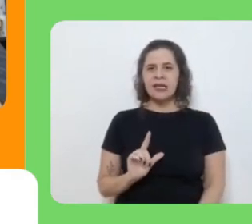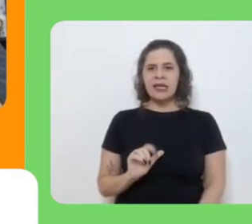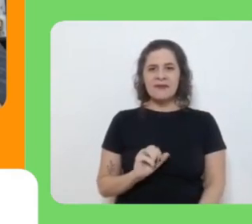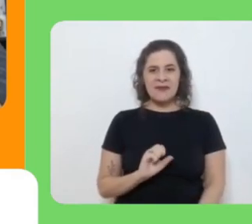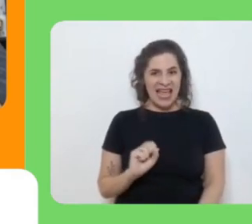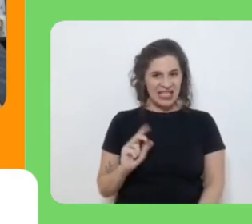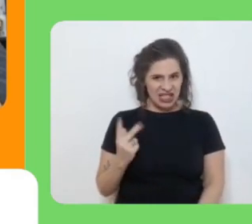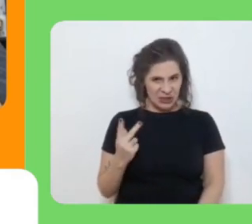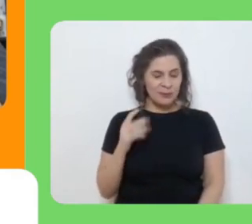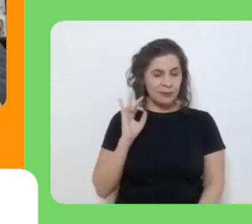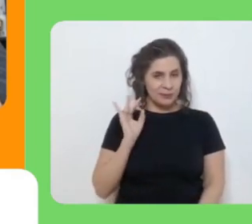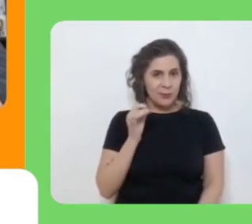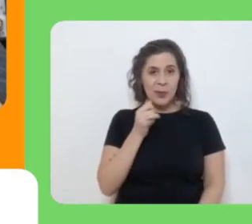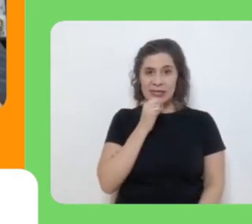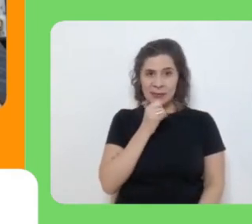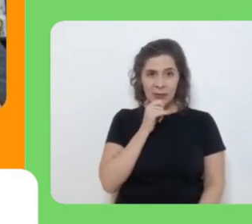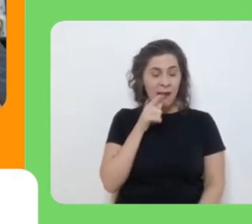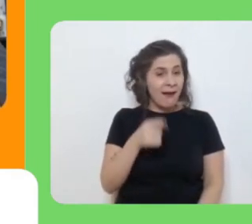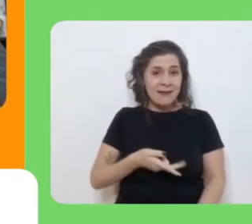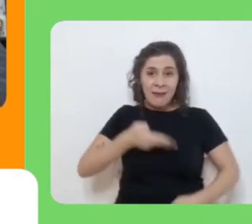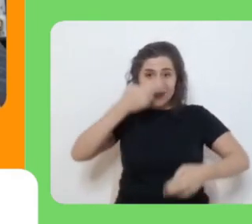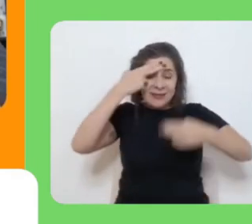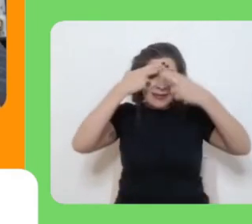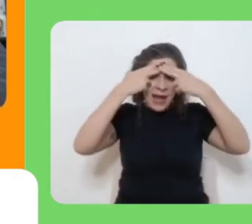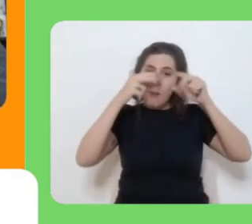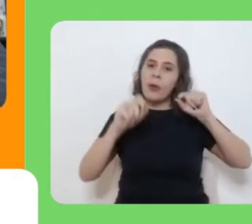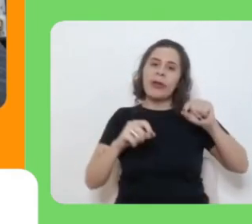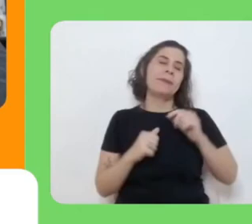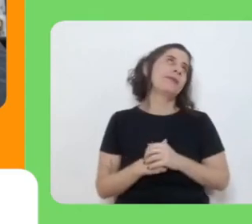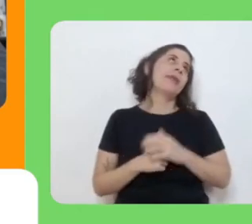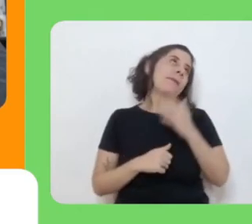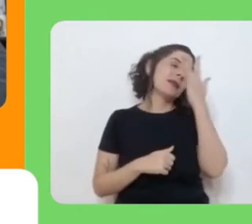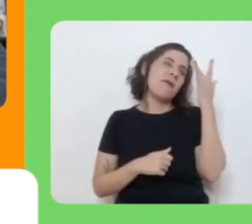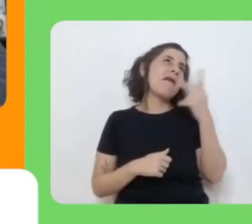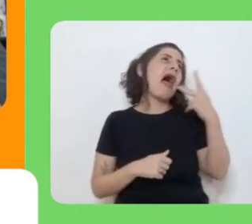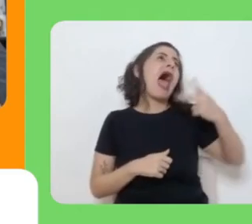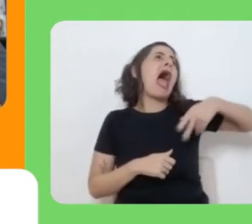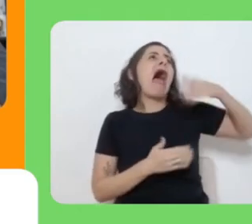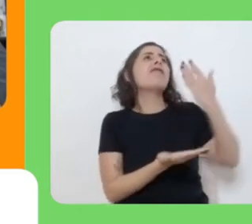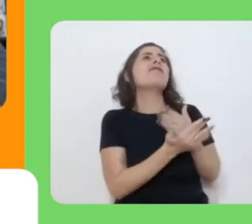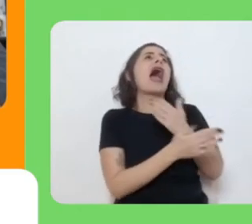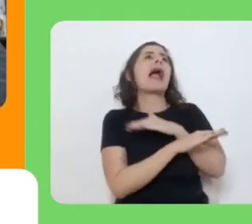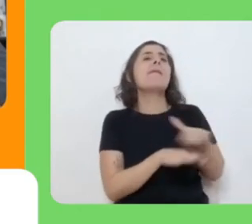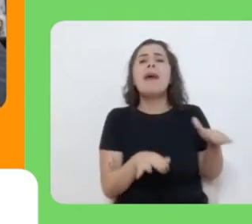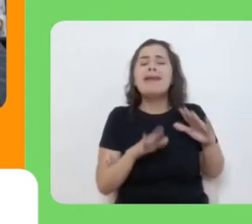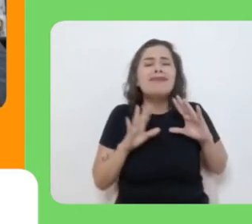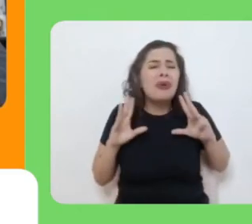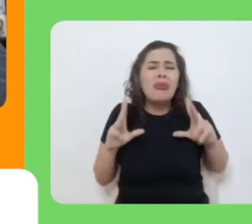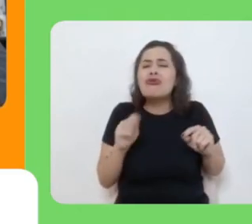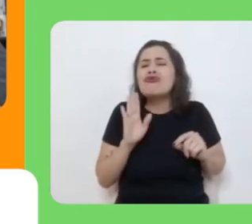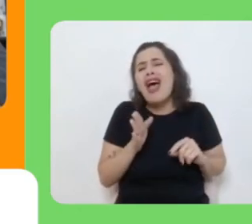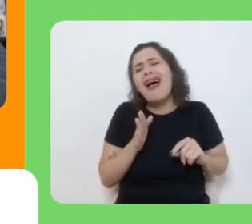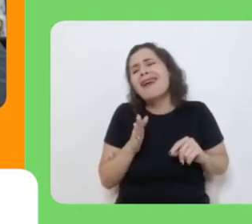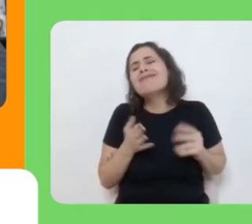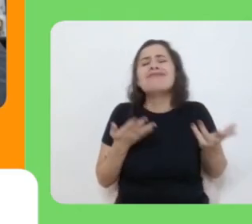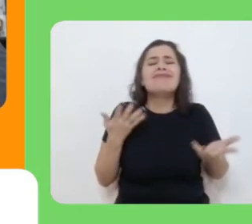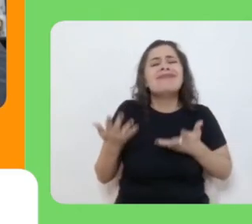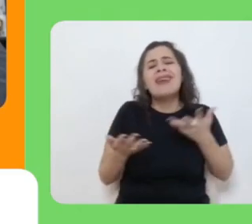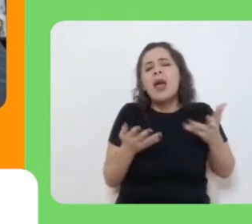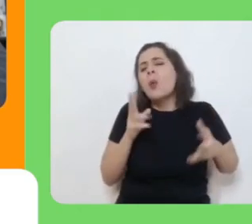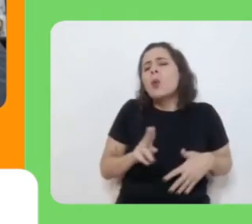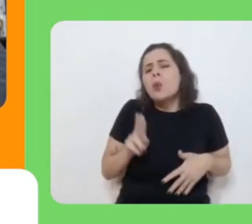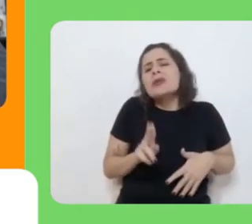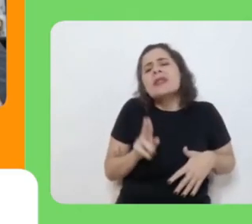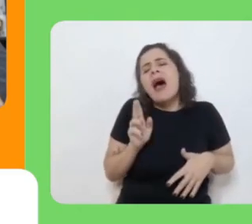assim, o trauma do fim do Flash superestimado. Eu acho que o Flash tinha se tornado já anacrônico, já, de certa maneira, né? A gente já